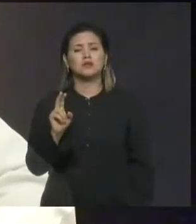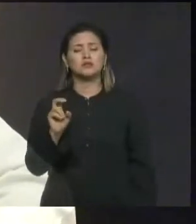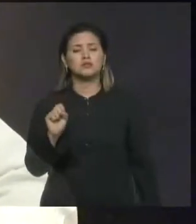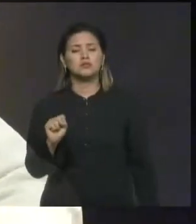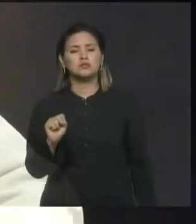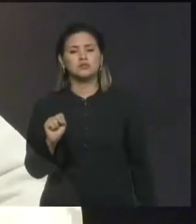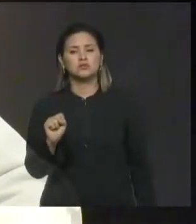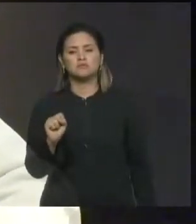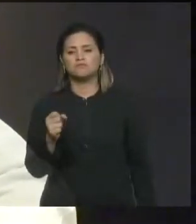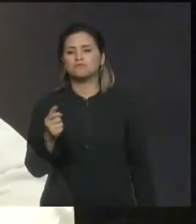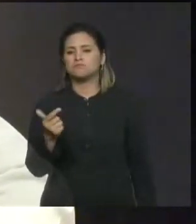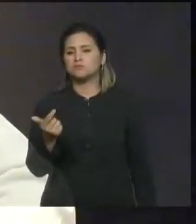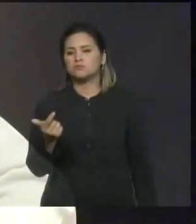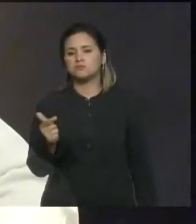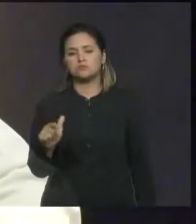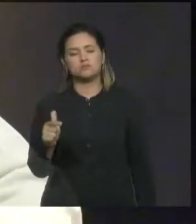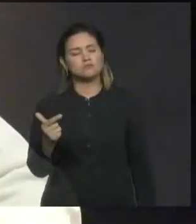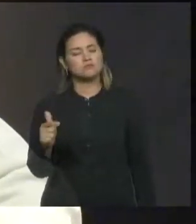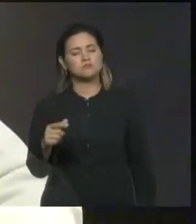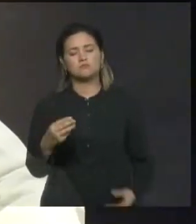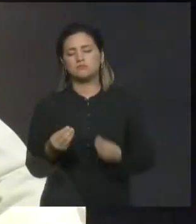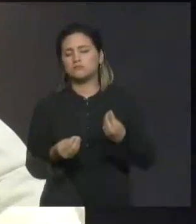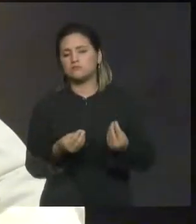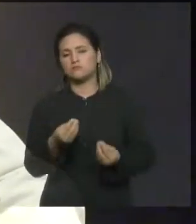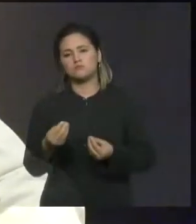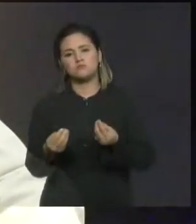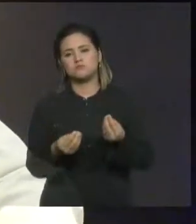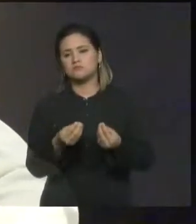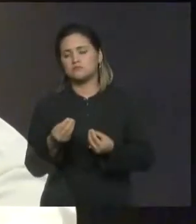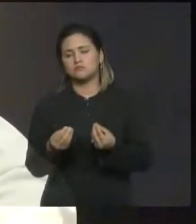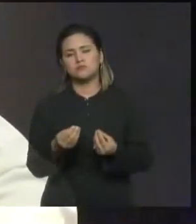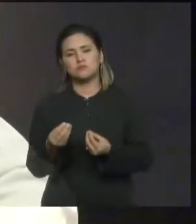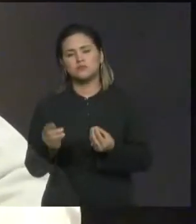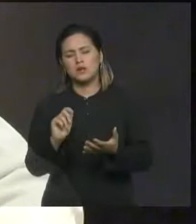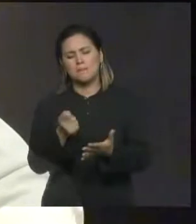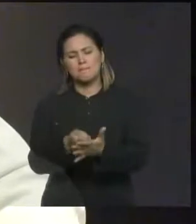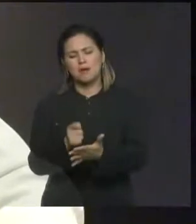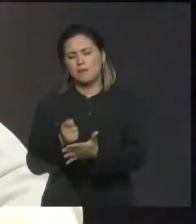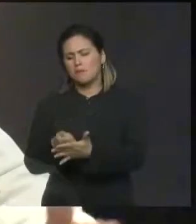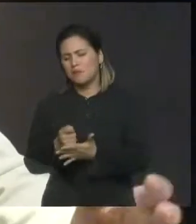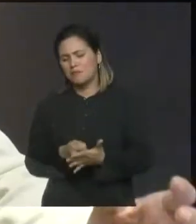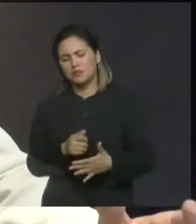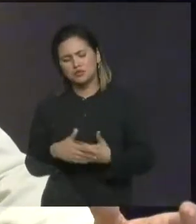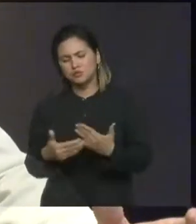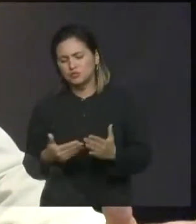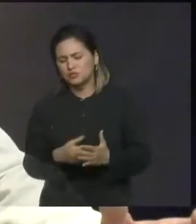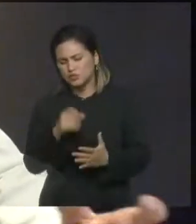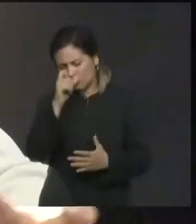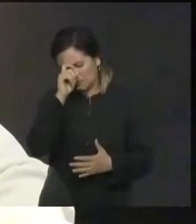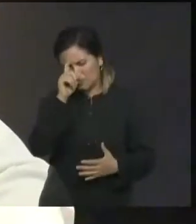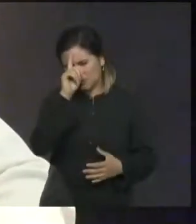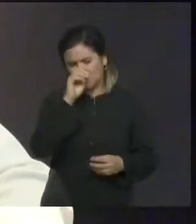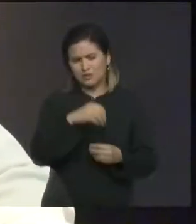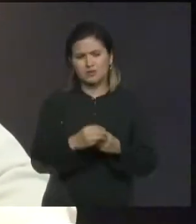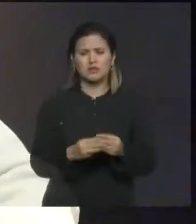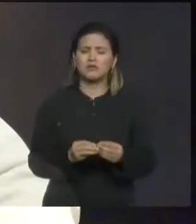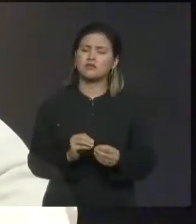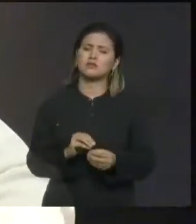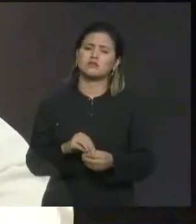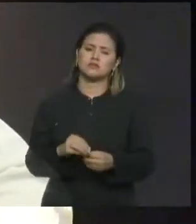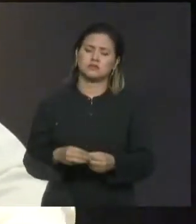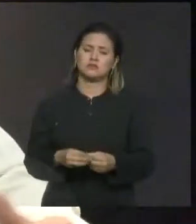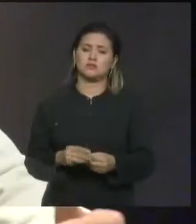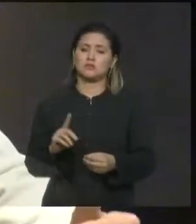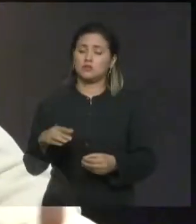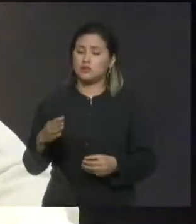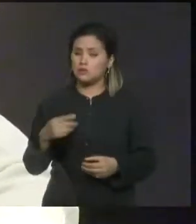tem condições de manter um hospital do câncer. O SUS, na verdade, quando você fala, o município de São Luís